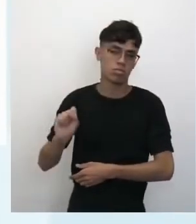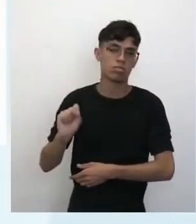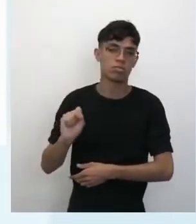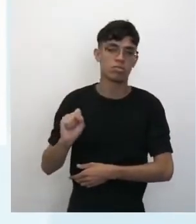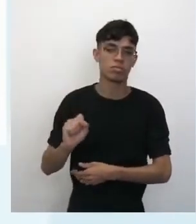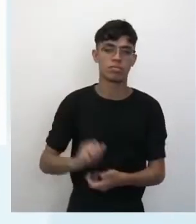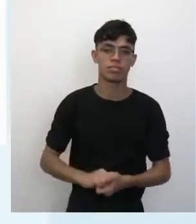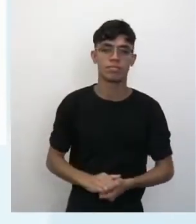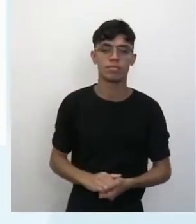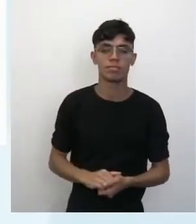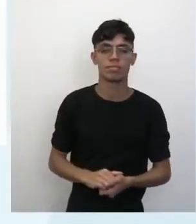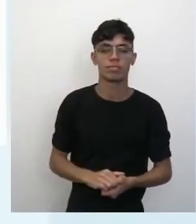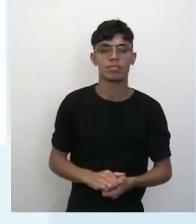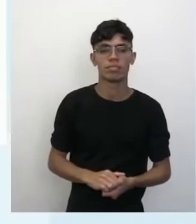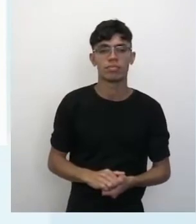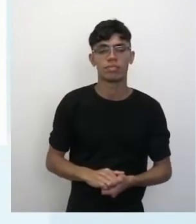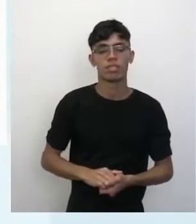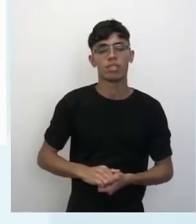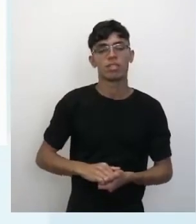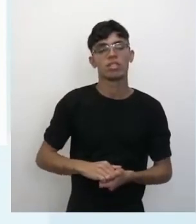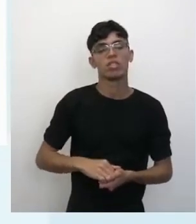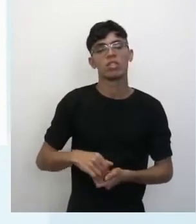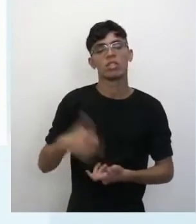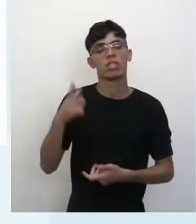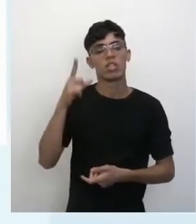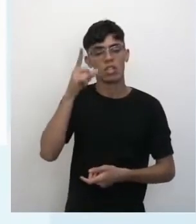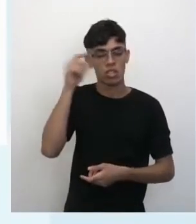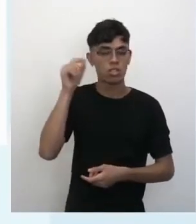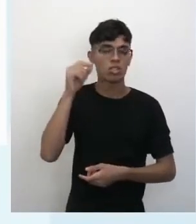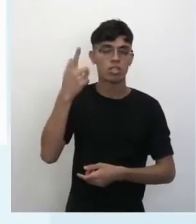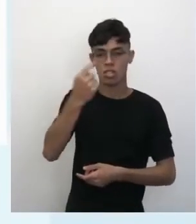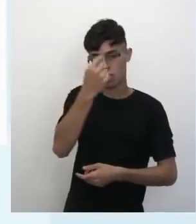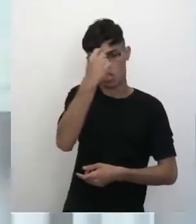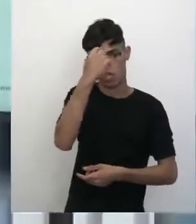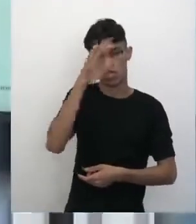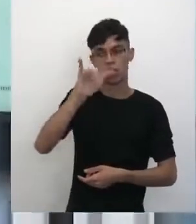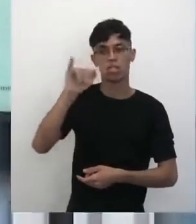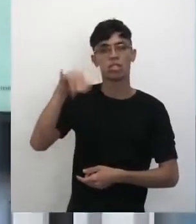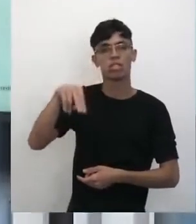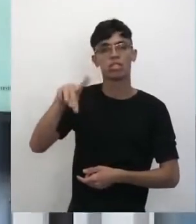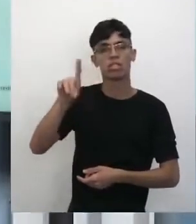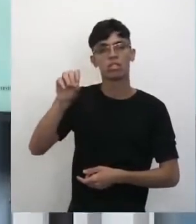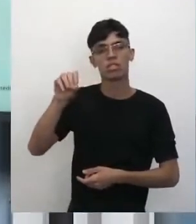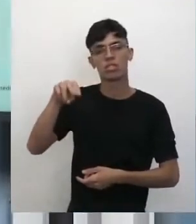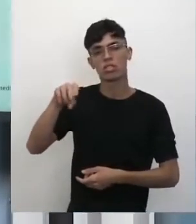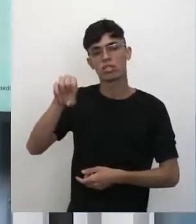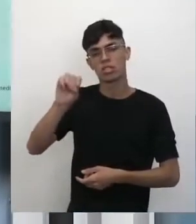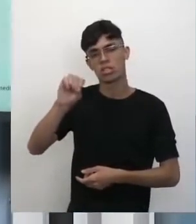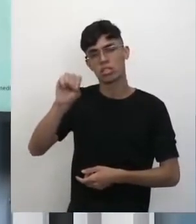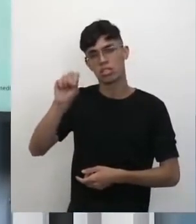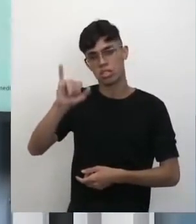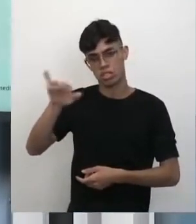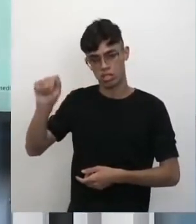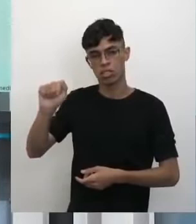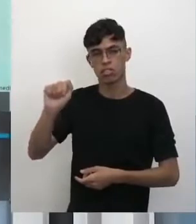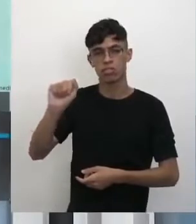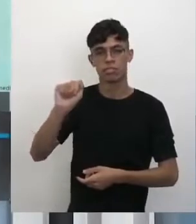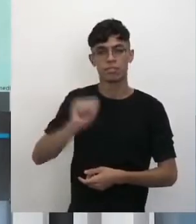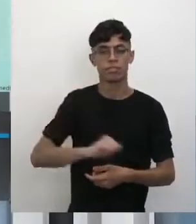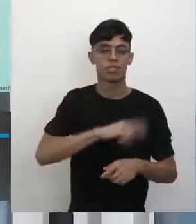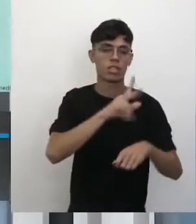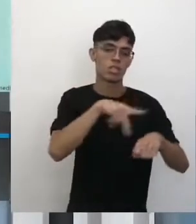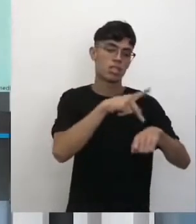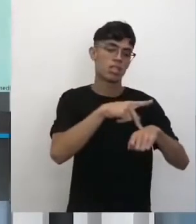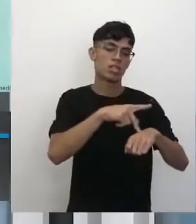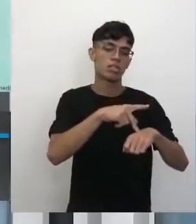Sul na região da África, e nós temos a China, a Índia, a Indonésia, que são aqueles países da Ásia que eram denominados de tigres